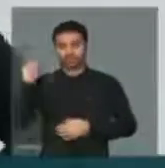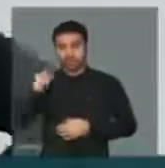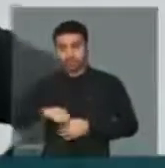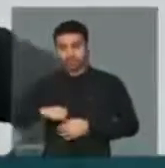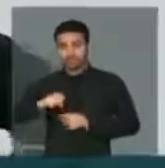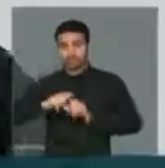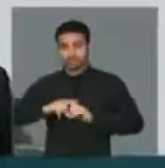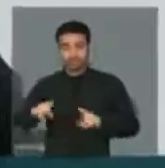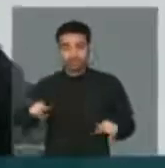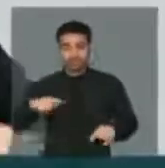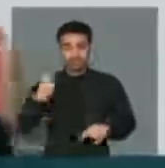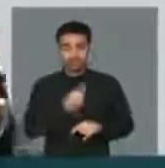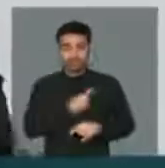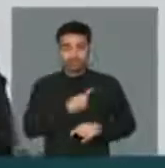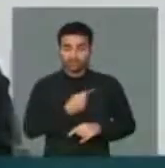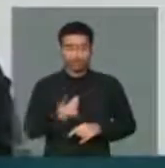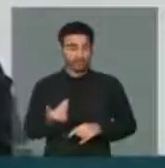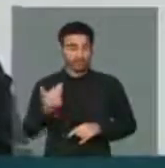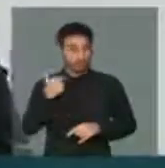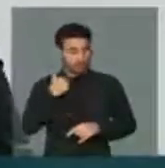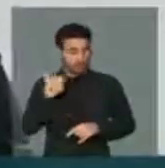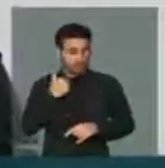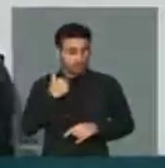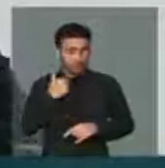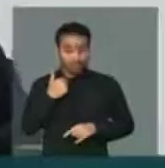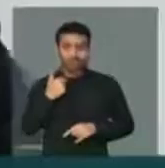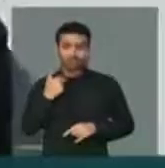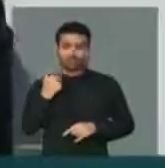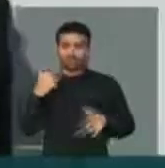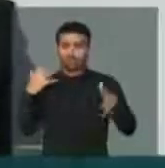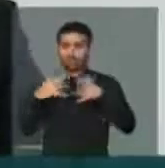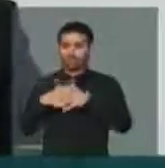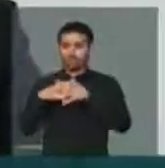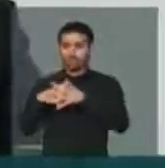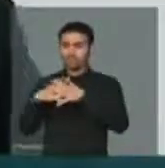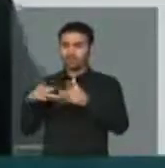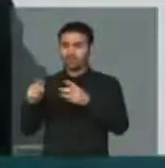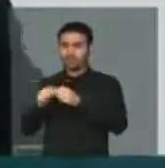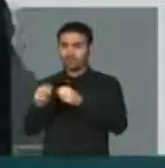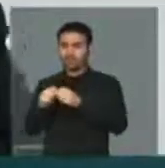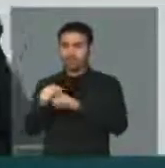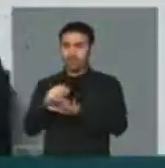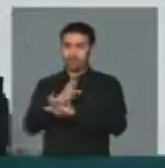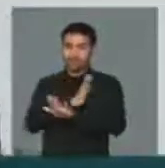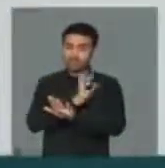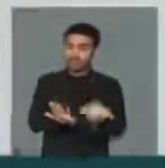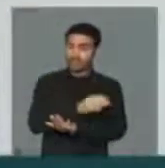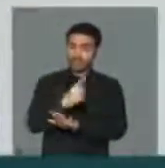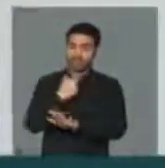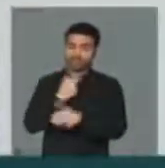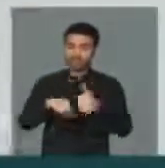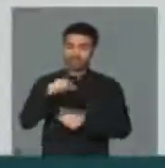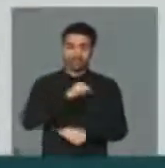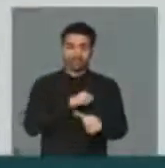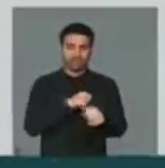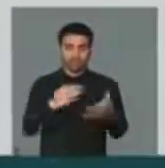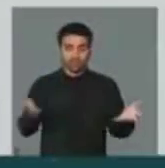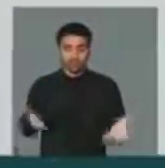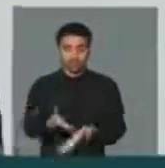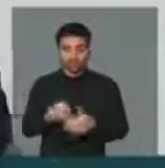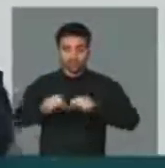Mas nós não temos que usar essa cortina de fumaça para mudar o que está correto. Hoje, no sistema